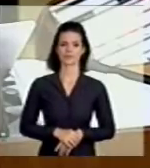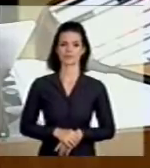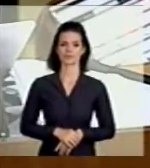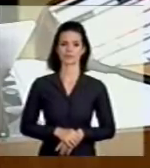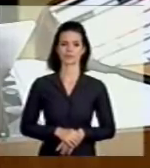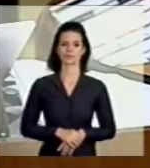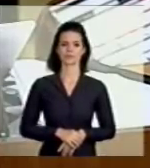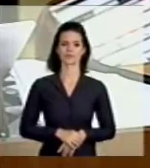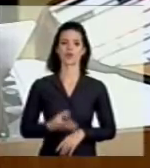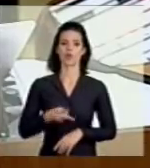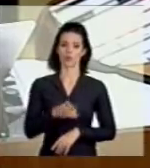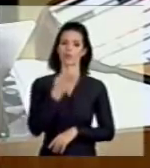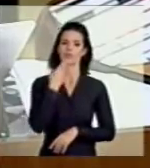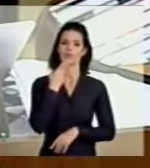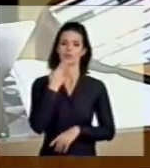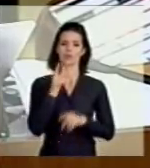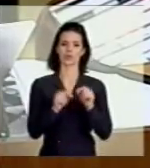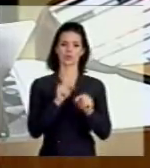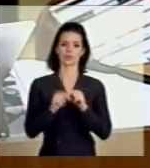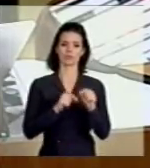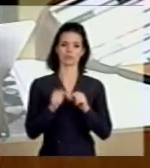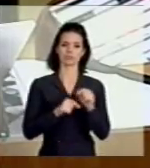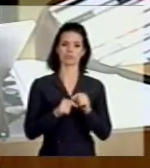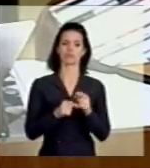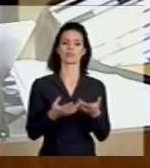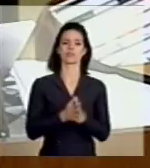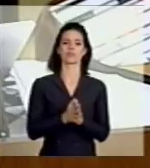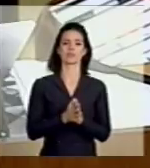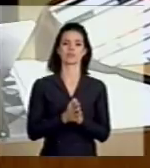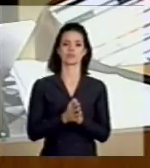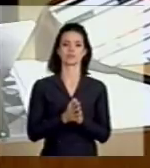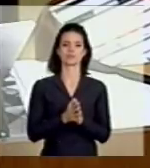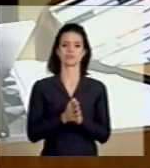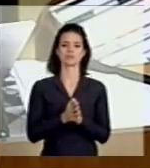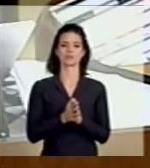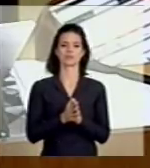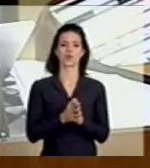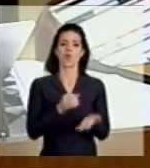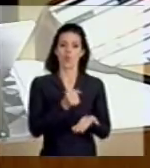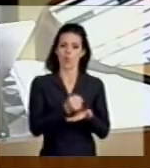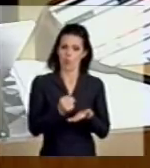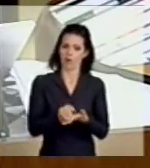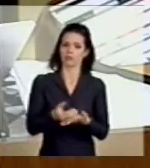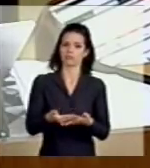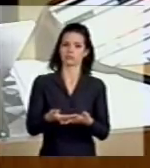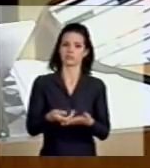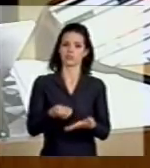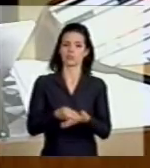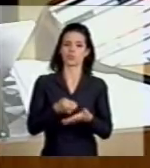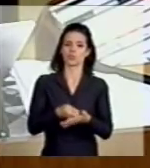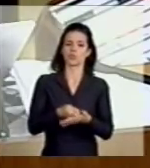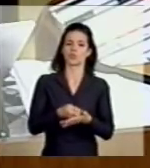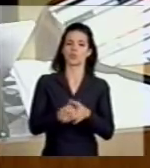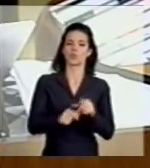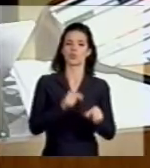E continuo dizendo que, ademais disso, todos estão, certamente, e o acordo exige, tutelados pelos